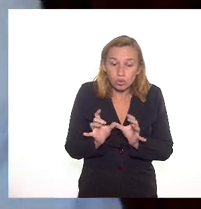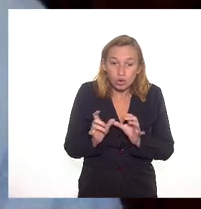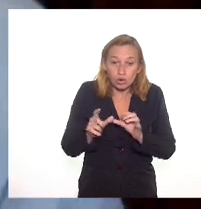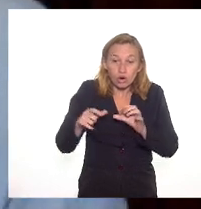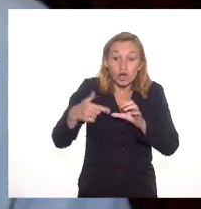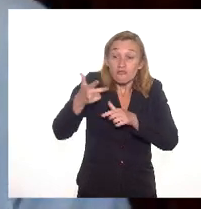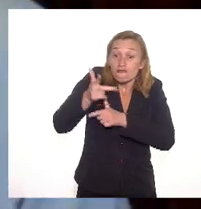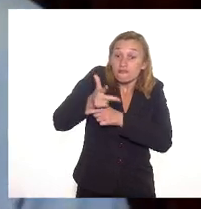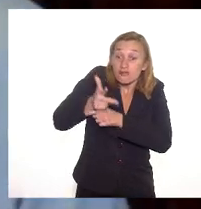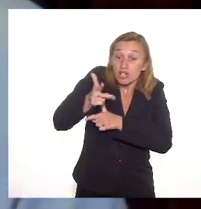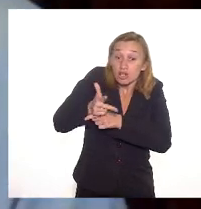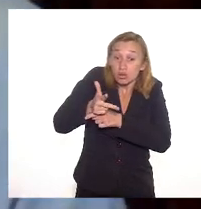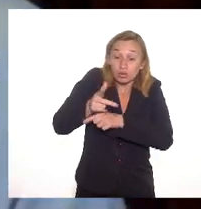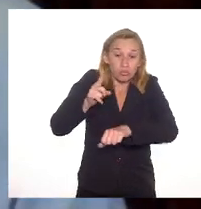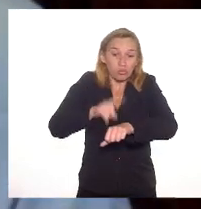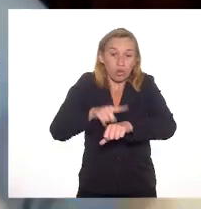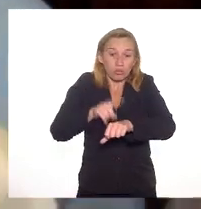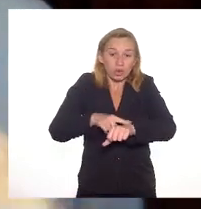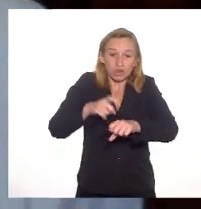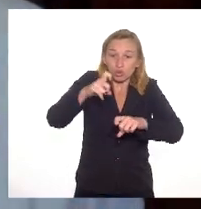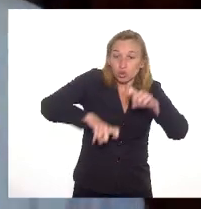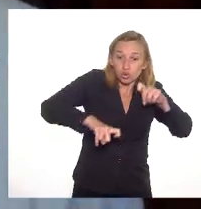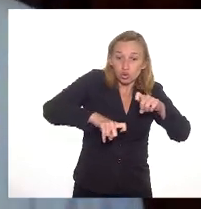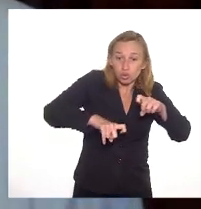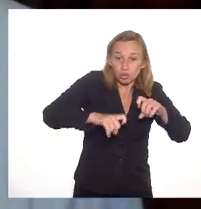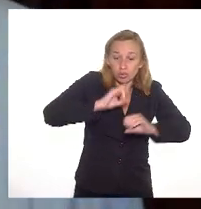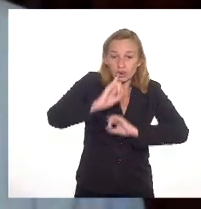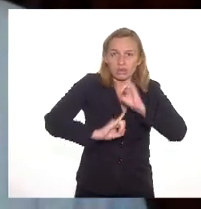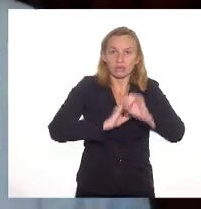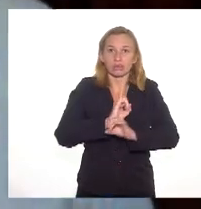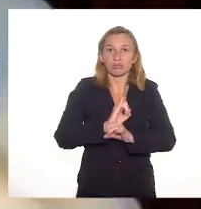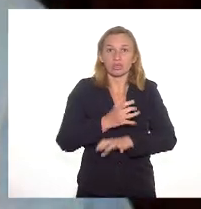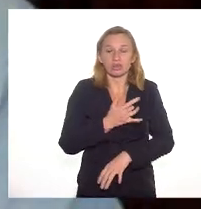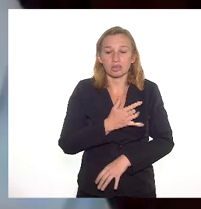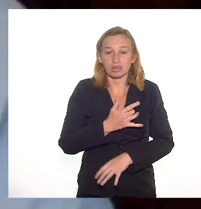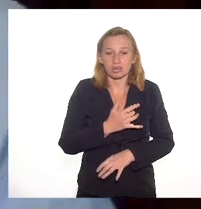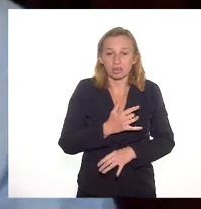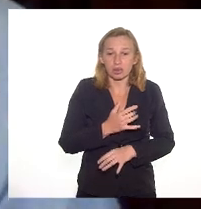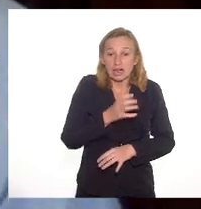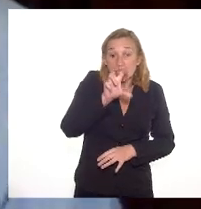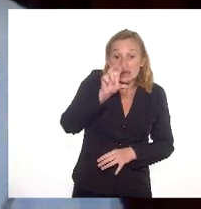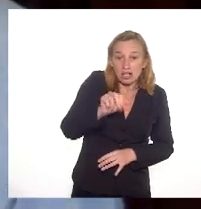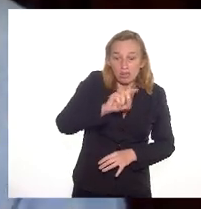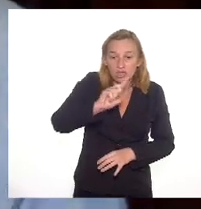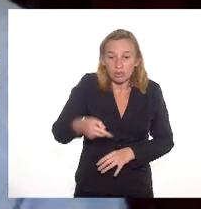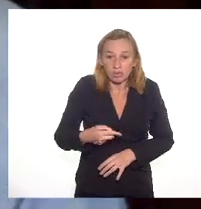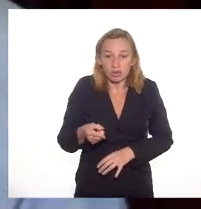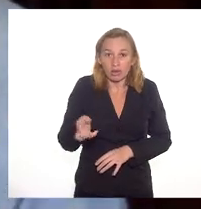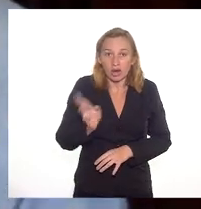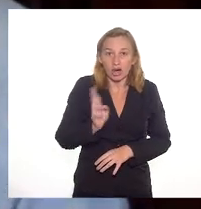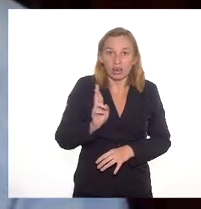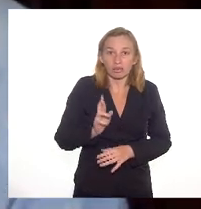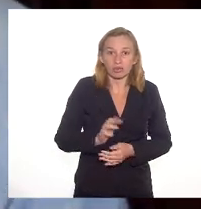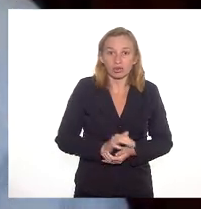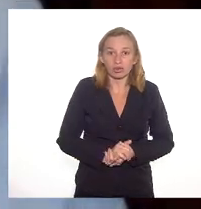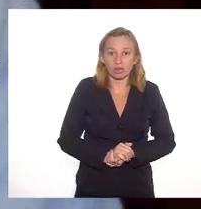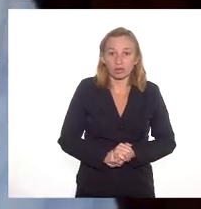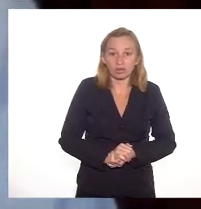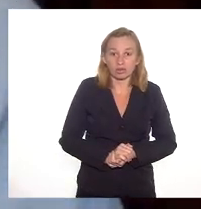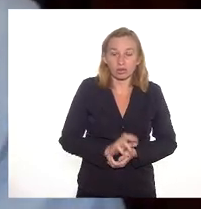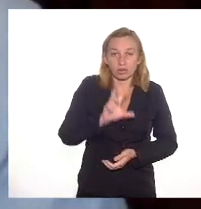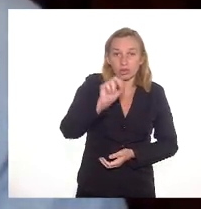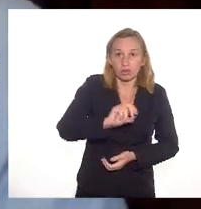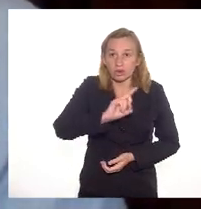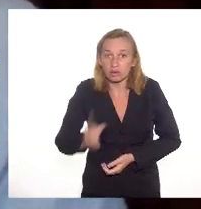do momento do estupro na internet. Por R$ 50 mil um vídeo.